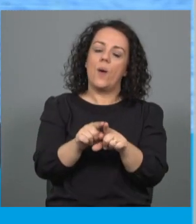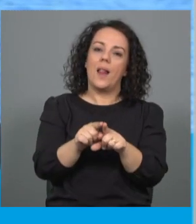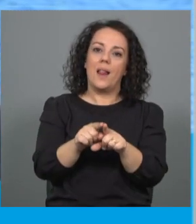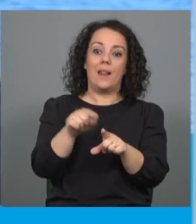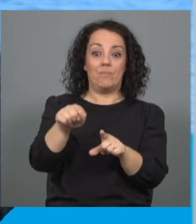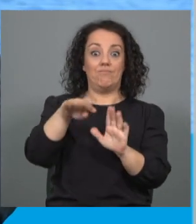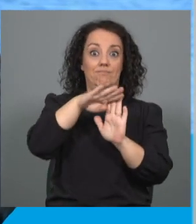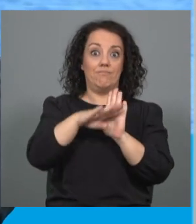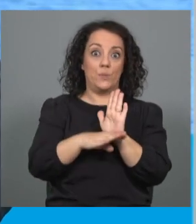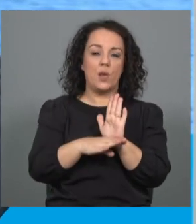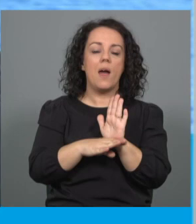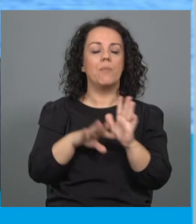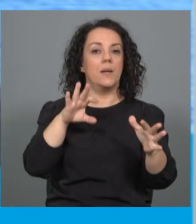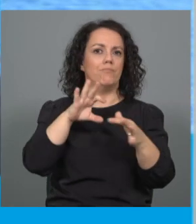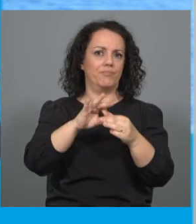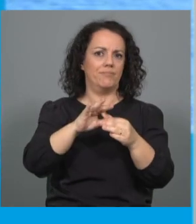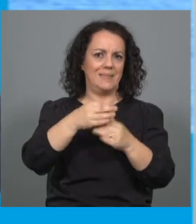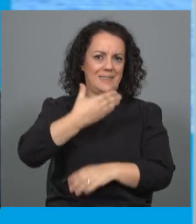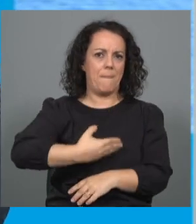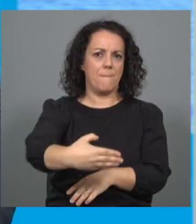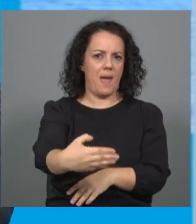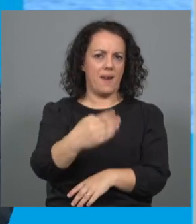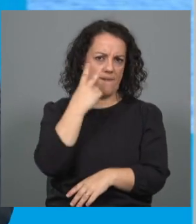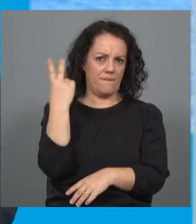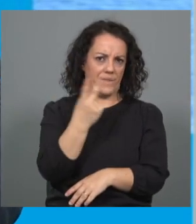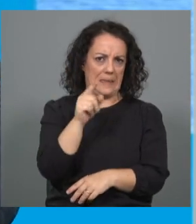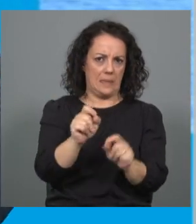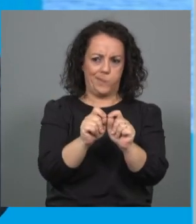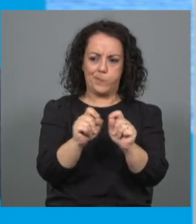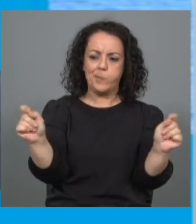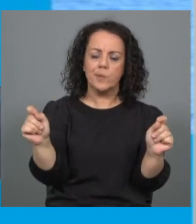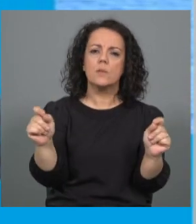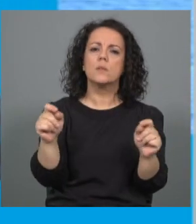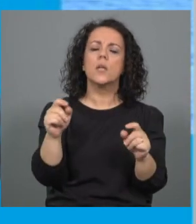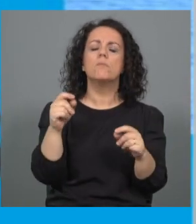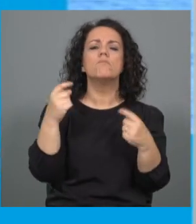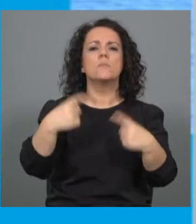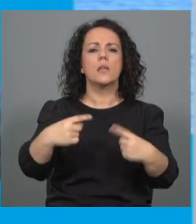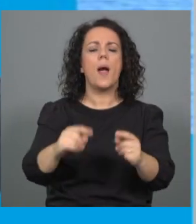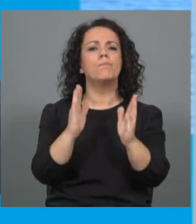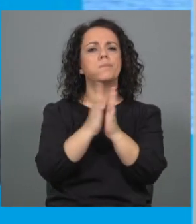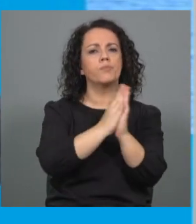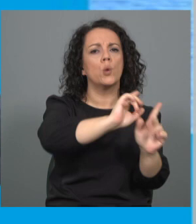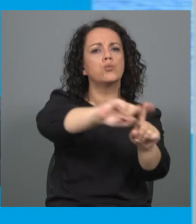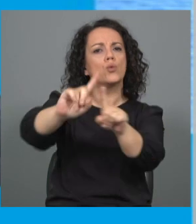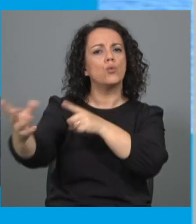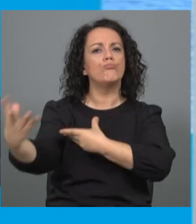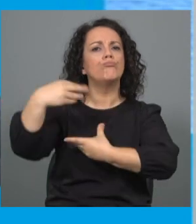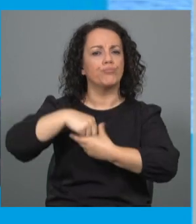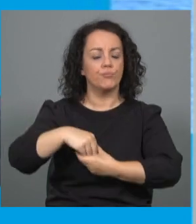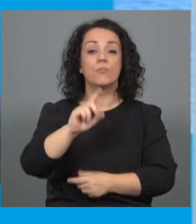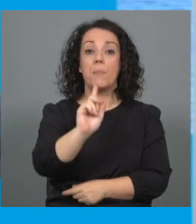deste programa para a Semana da Vida tem a ver com a envolvência das diversas dioceses. Portanto, não é um programa elaborado apenas